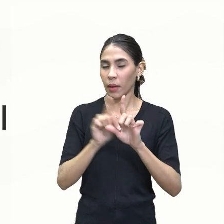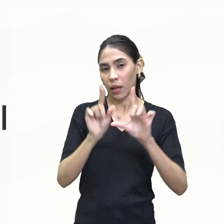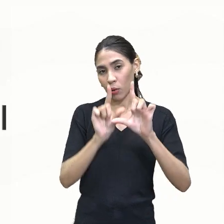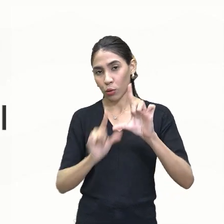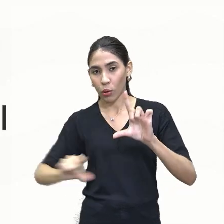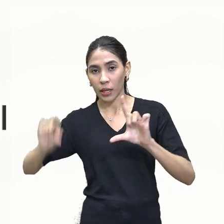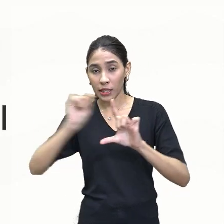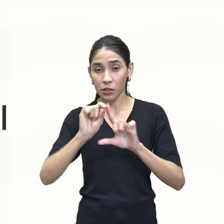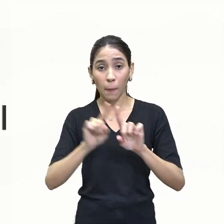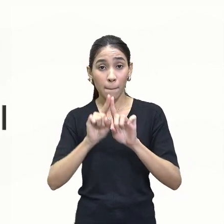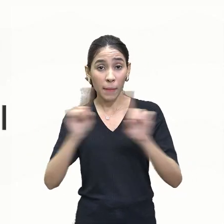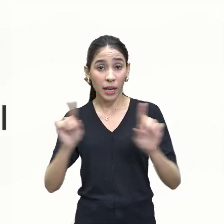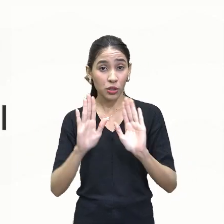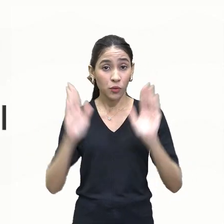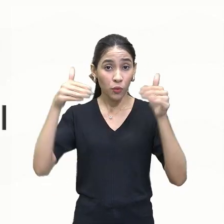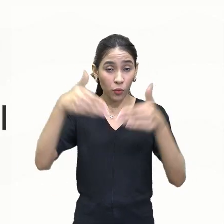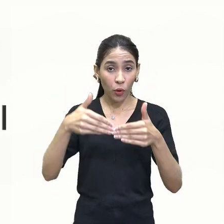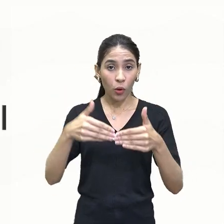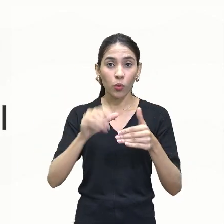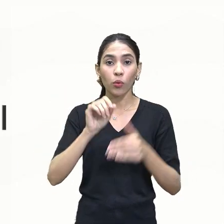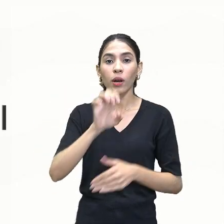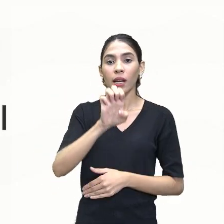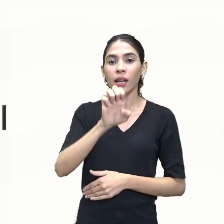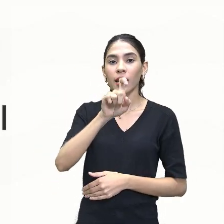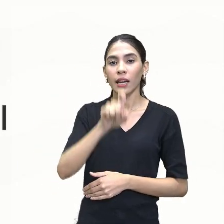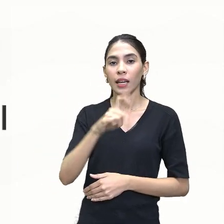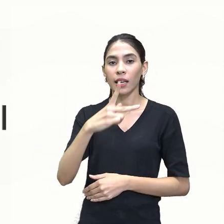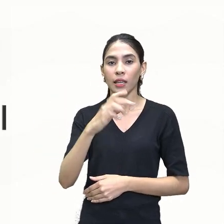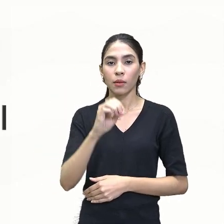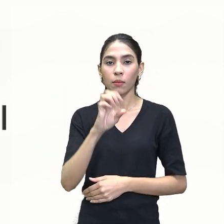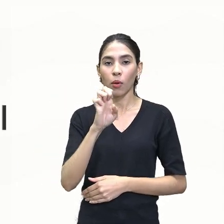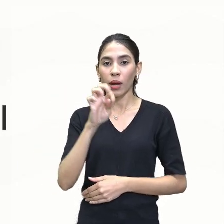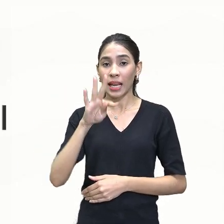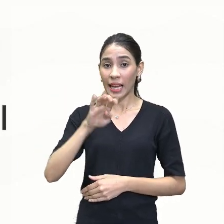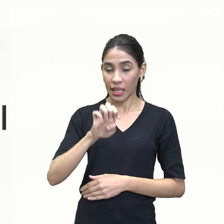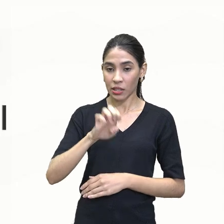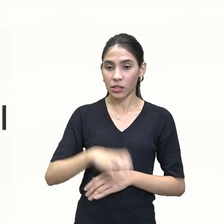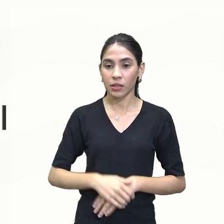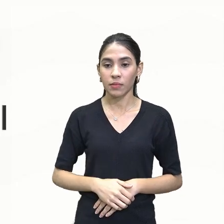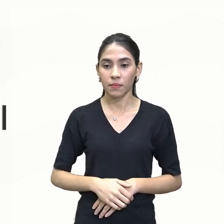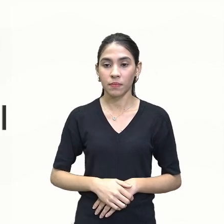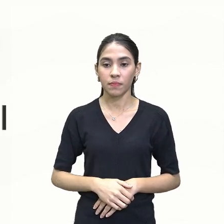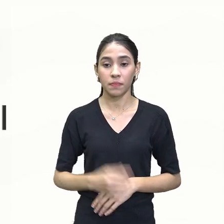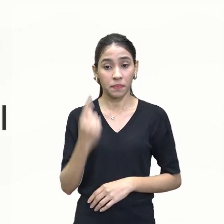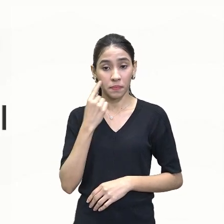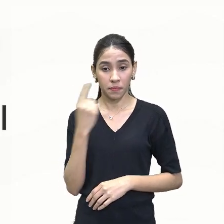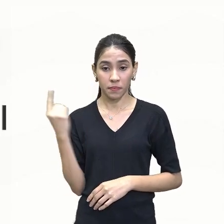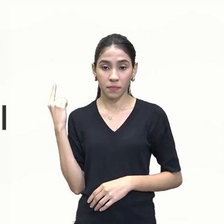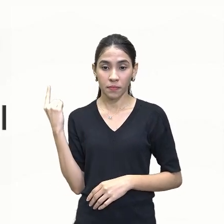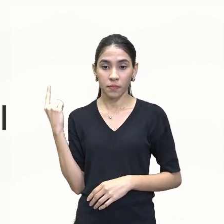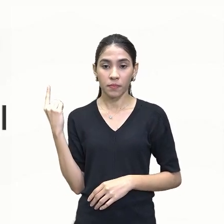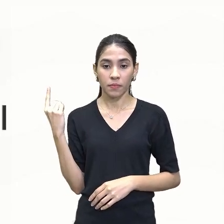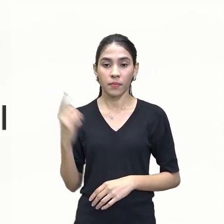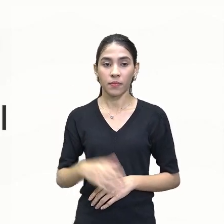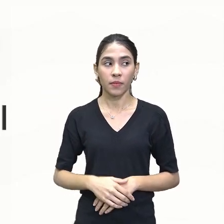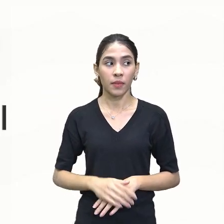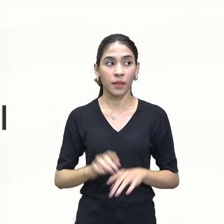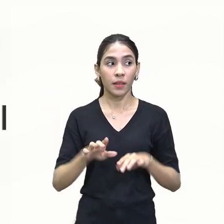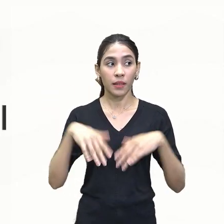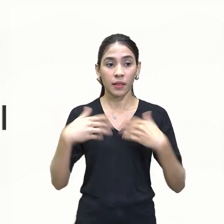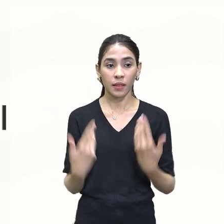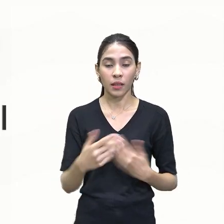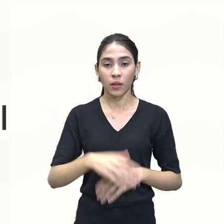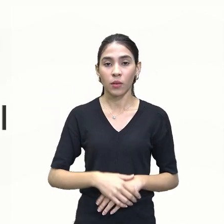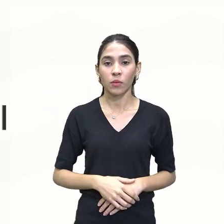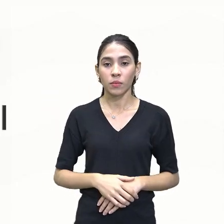o inverso, tá? Então, eu indico log. Então, eu vou dizer o log de B